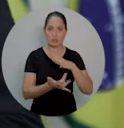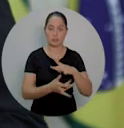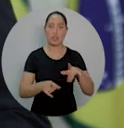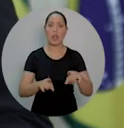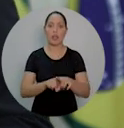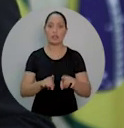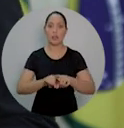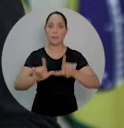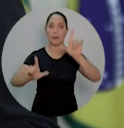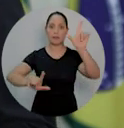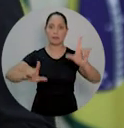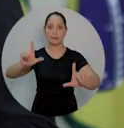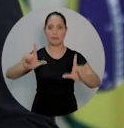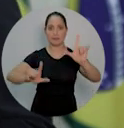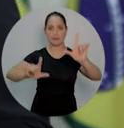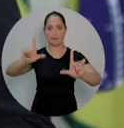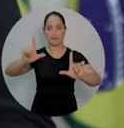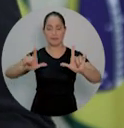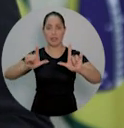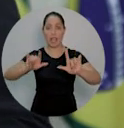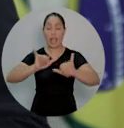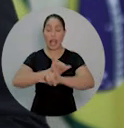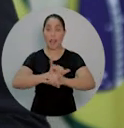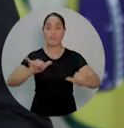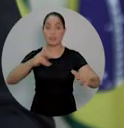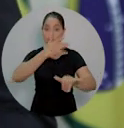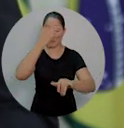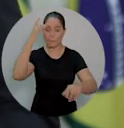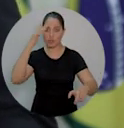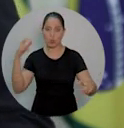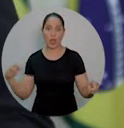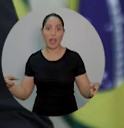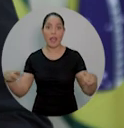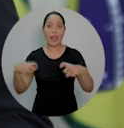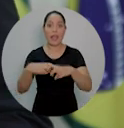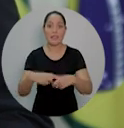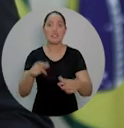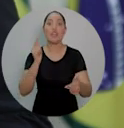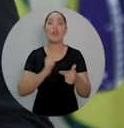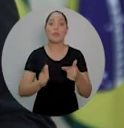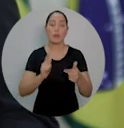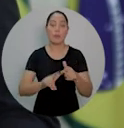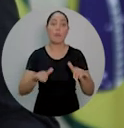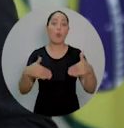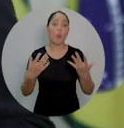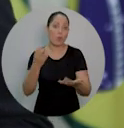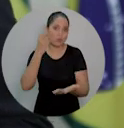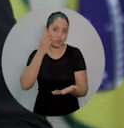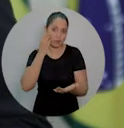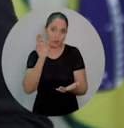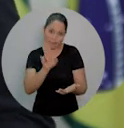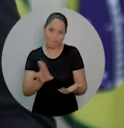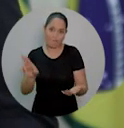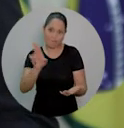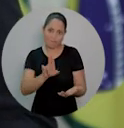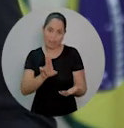sociais e canais de televisão com mensagens de pessoas de acidentes oriundos do uso do aparelho celular ao volante. Isso causaria